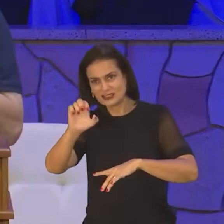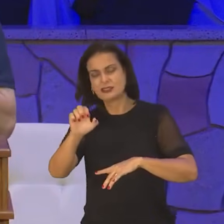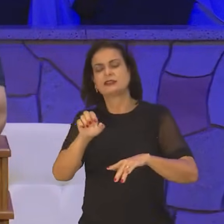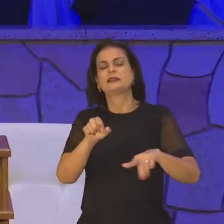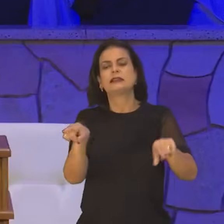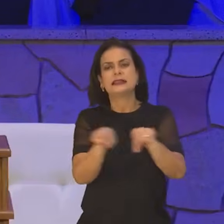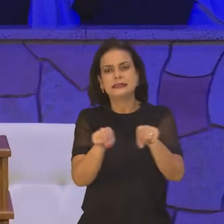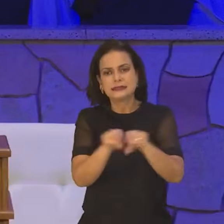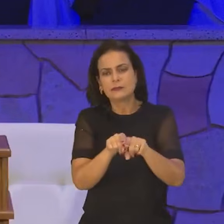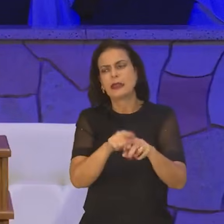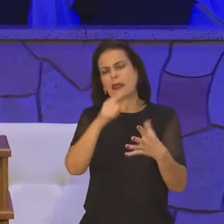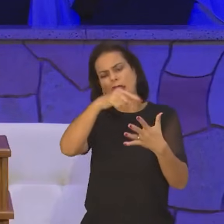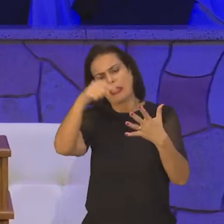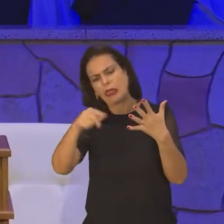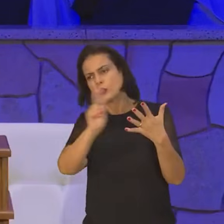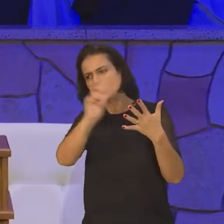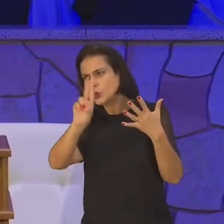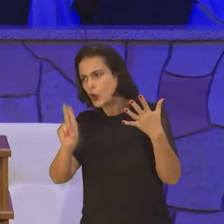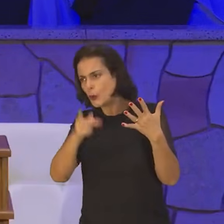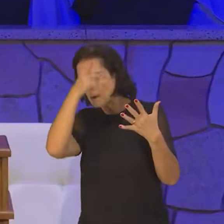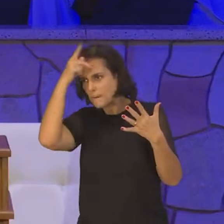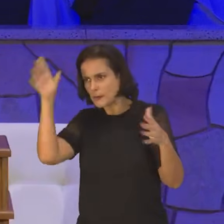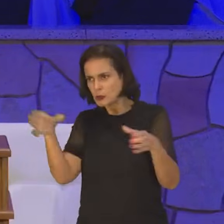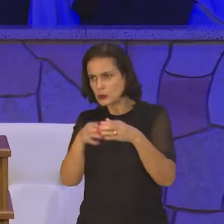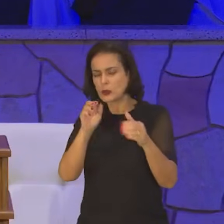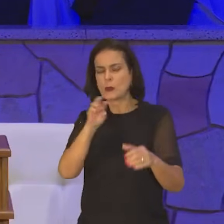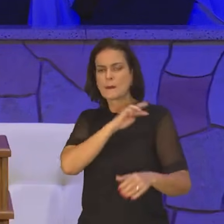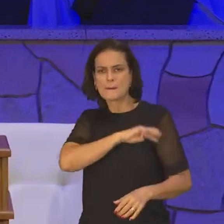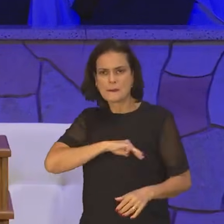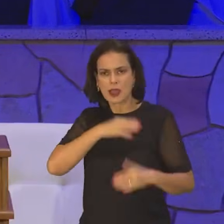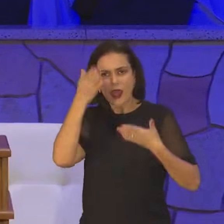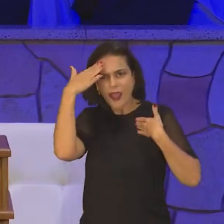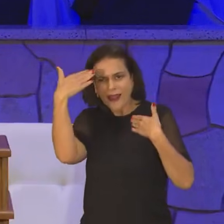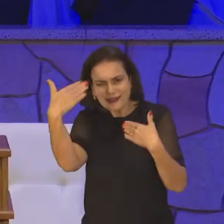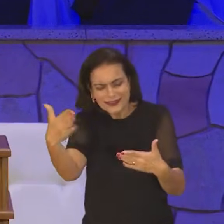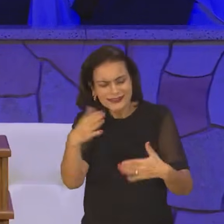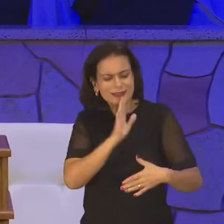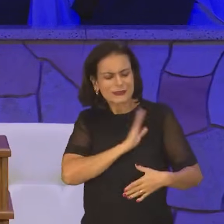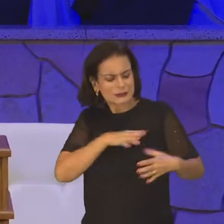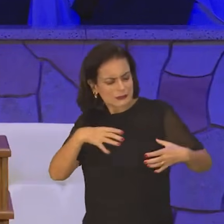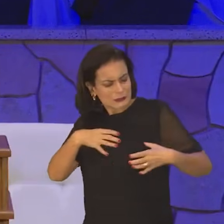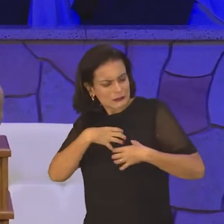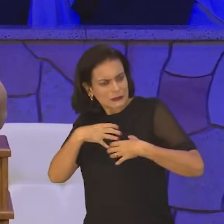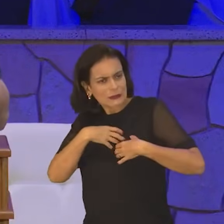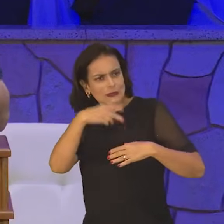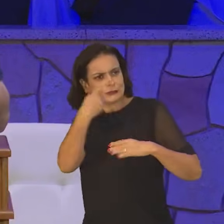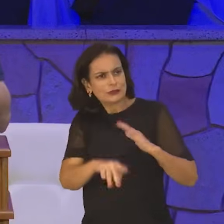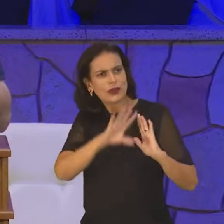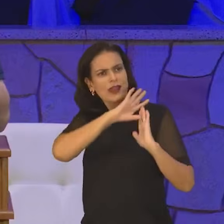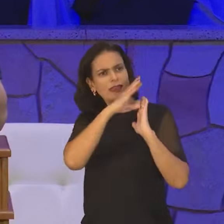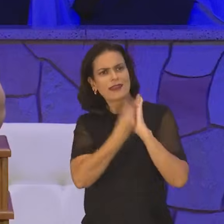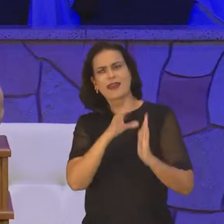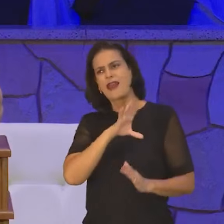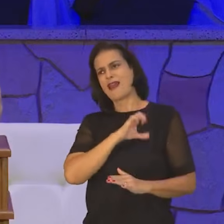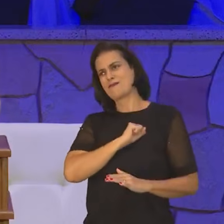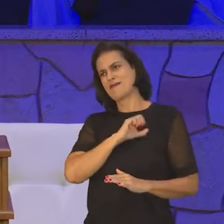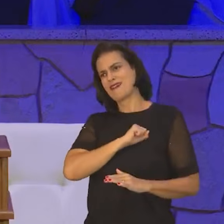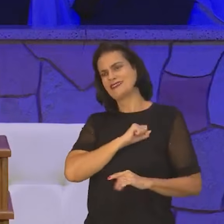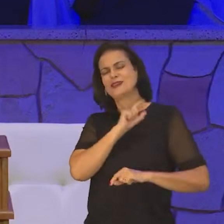mobilização Maurício, junto com todos os missionários, agradecendo do coração essa igreja amada